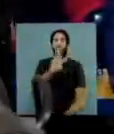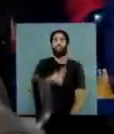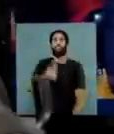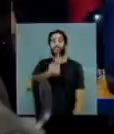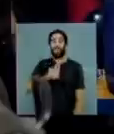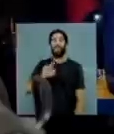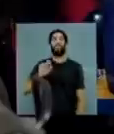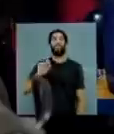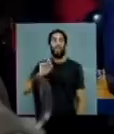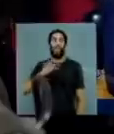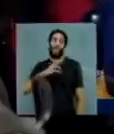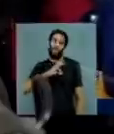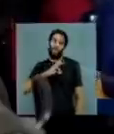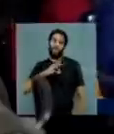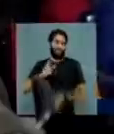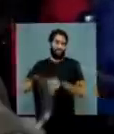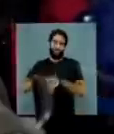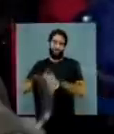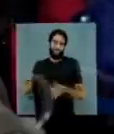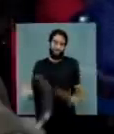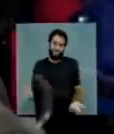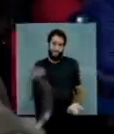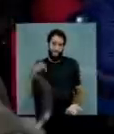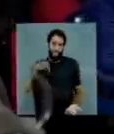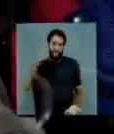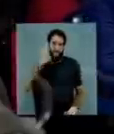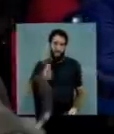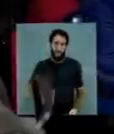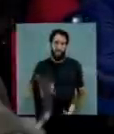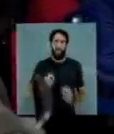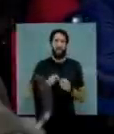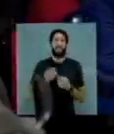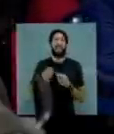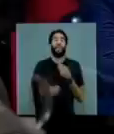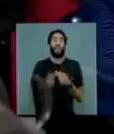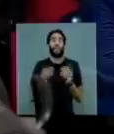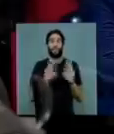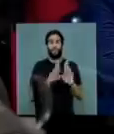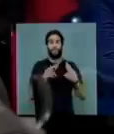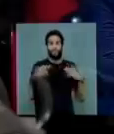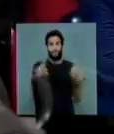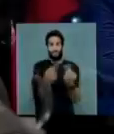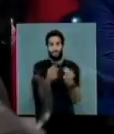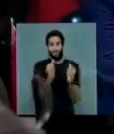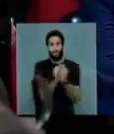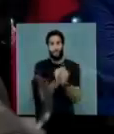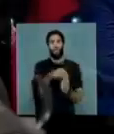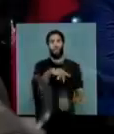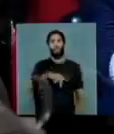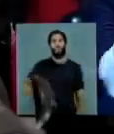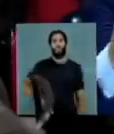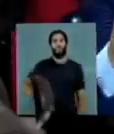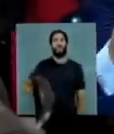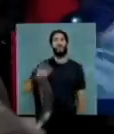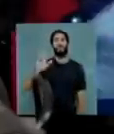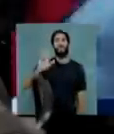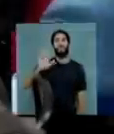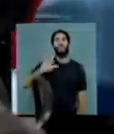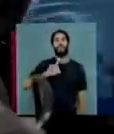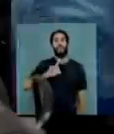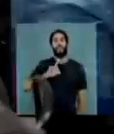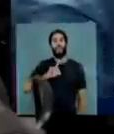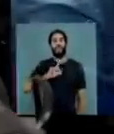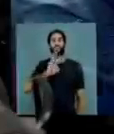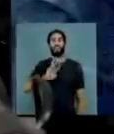e aqui no Brasil ele fez isso na reunião com o presidente Lula saiu no site do